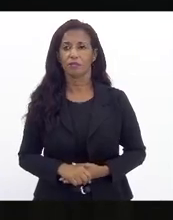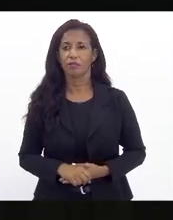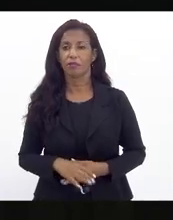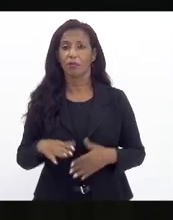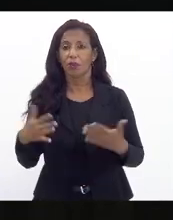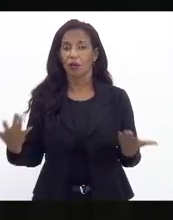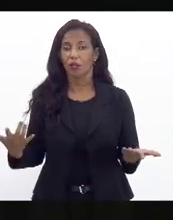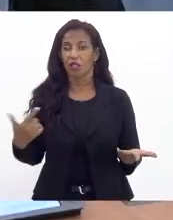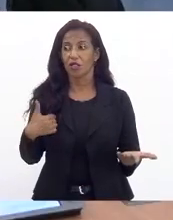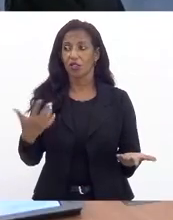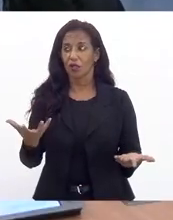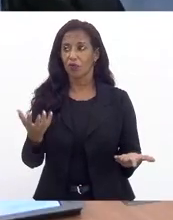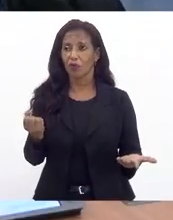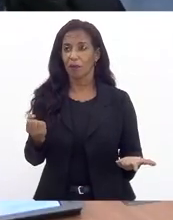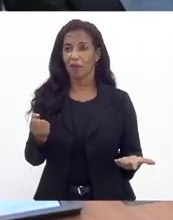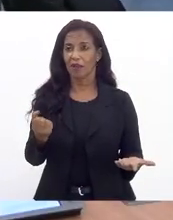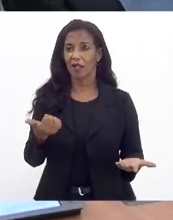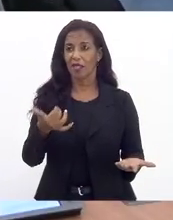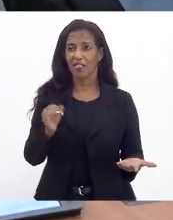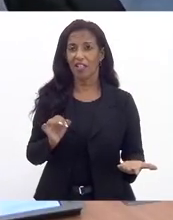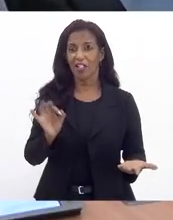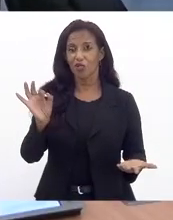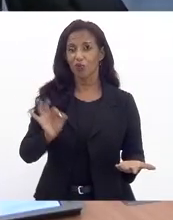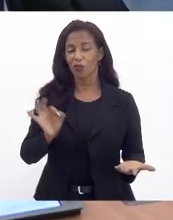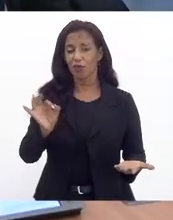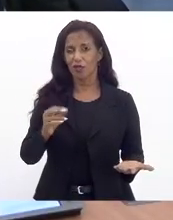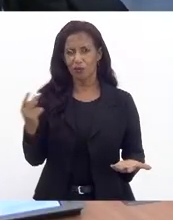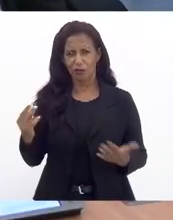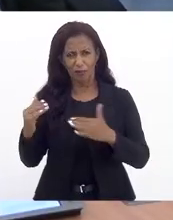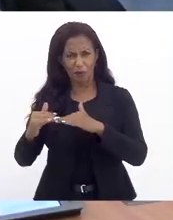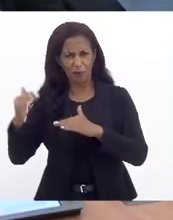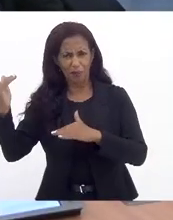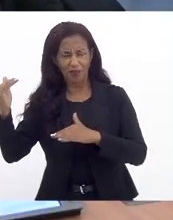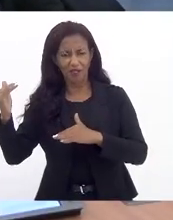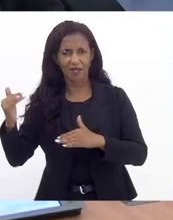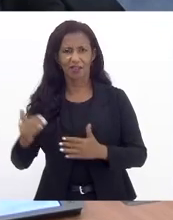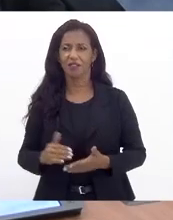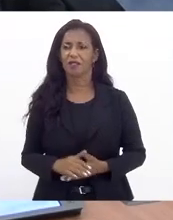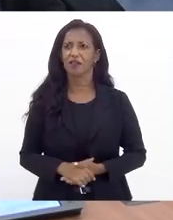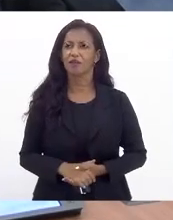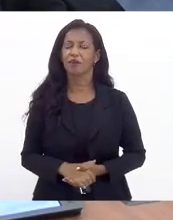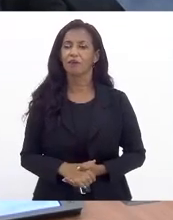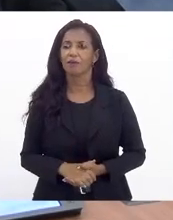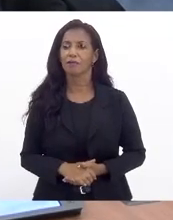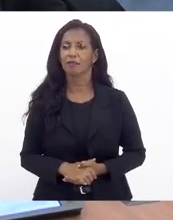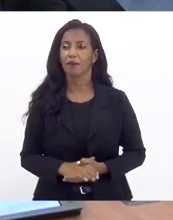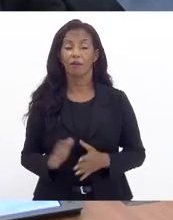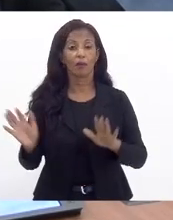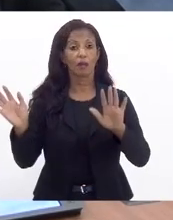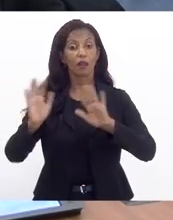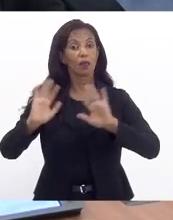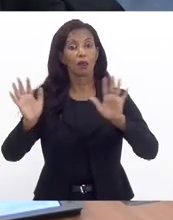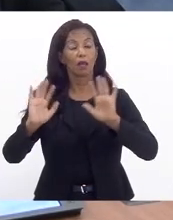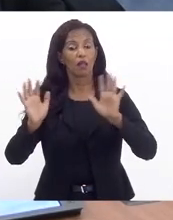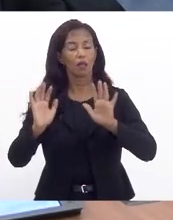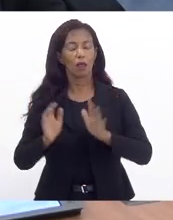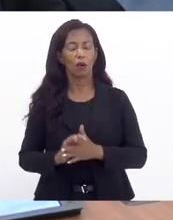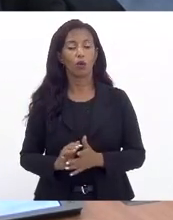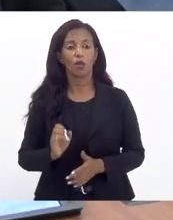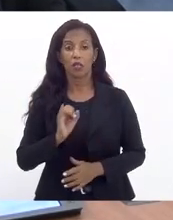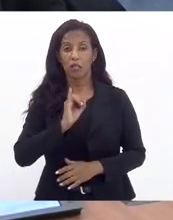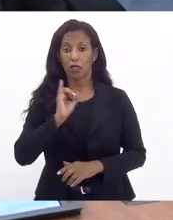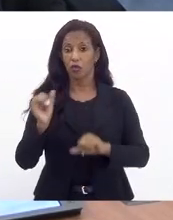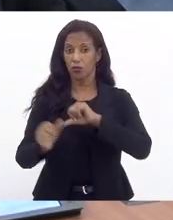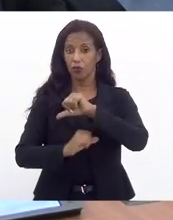vou receber 10% do valor que exceder Não, não, não é assim Veja só, isso é auto aplicável